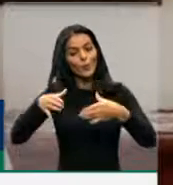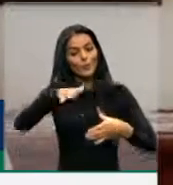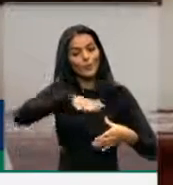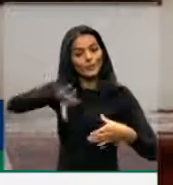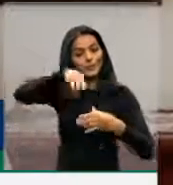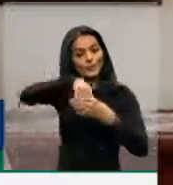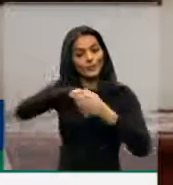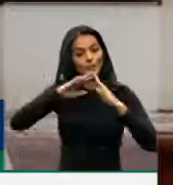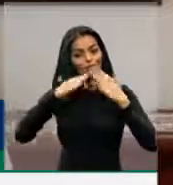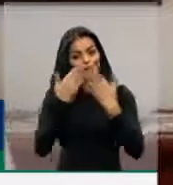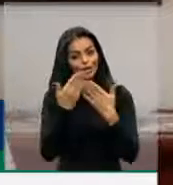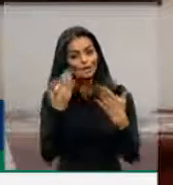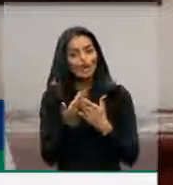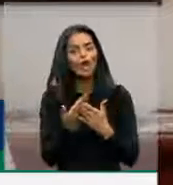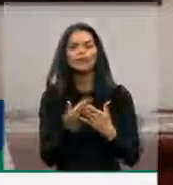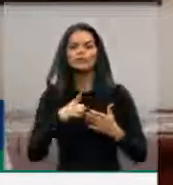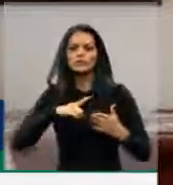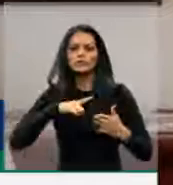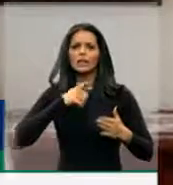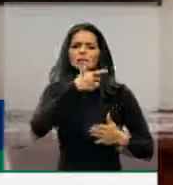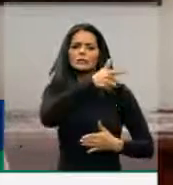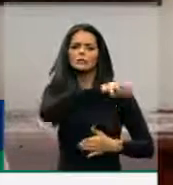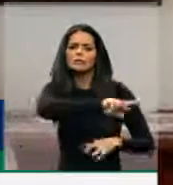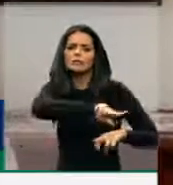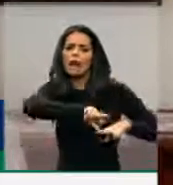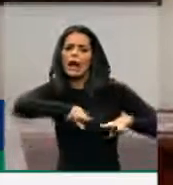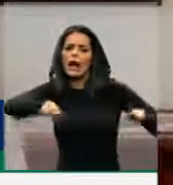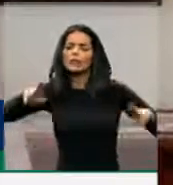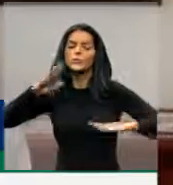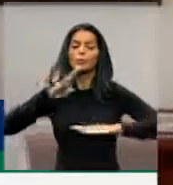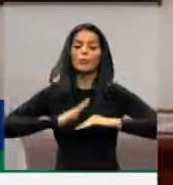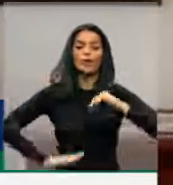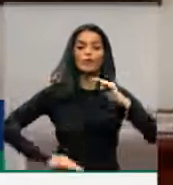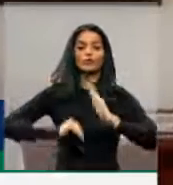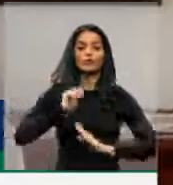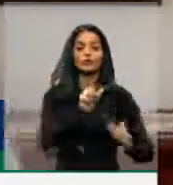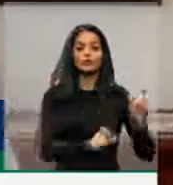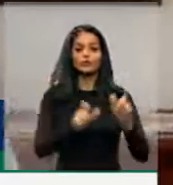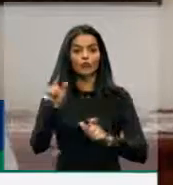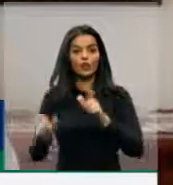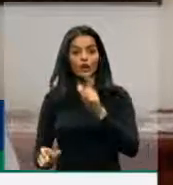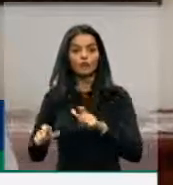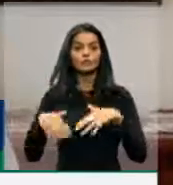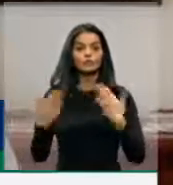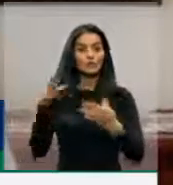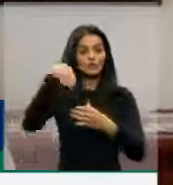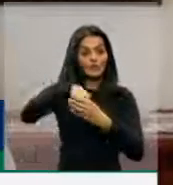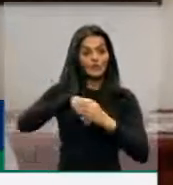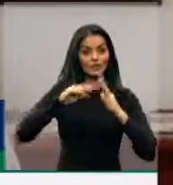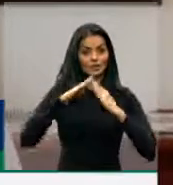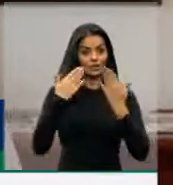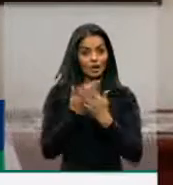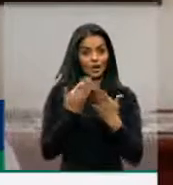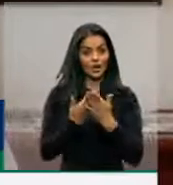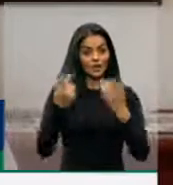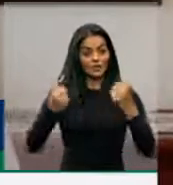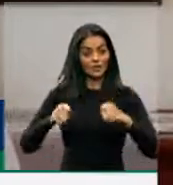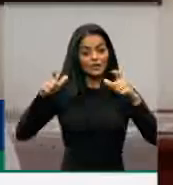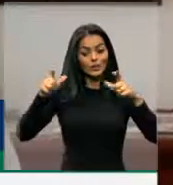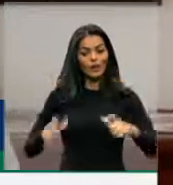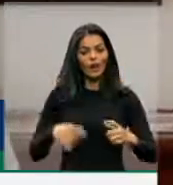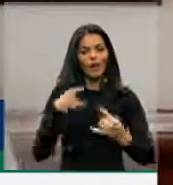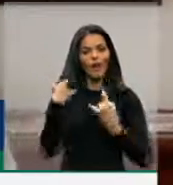então que nós possamos garantir que as nossas escolas sejam espaços atrativos, com